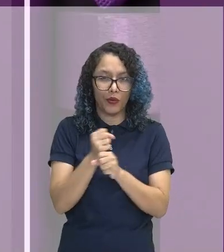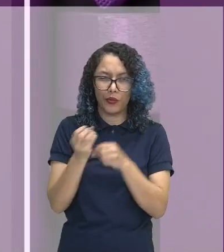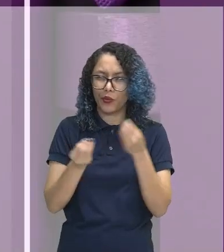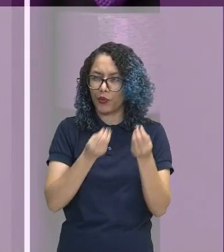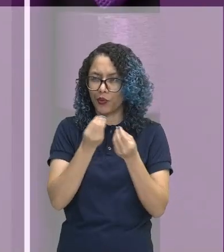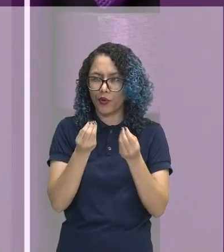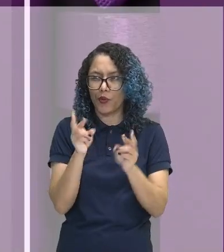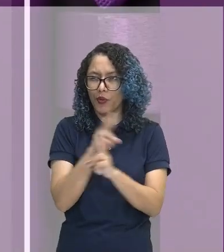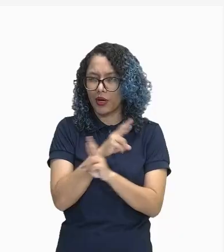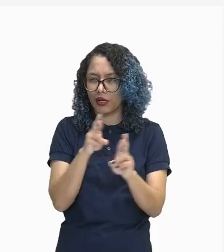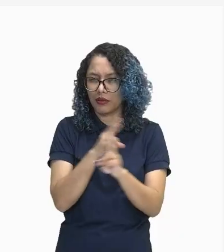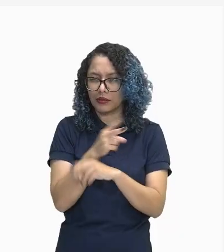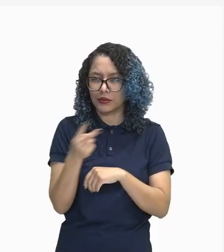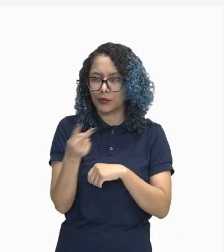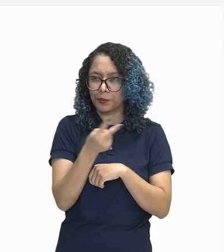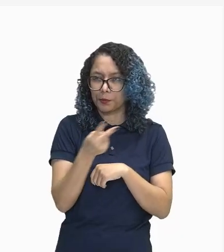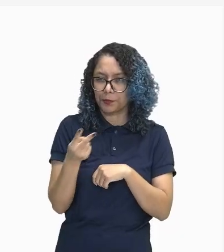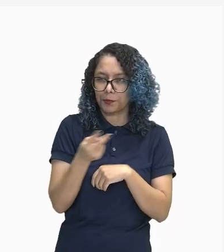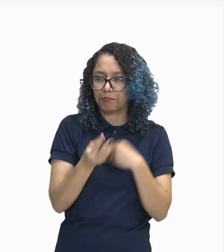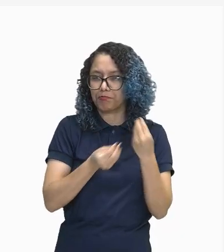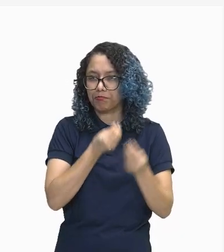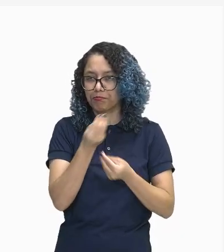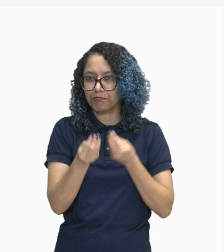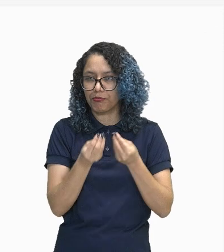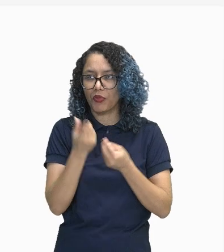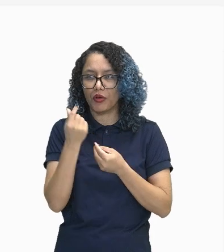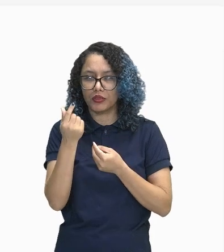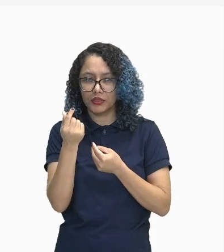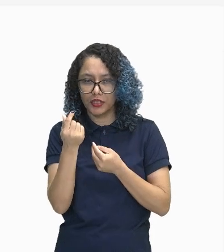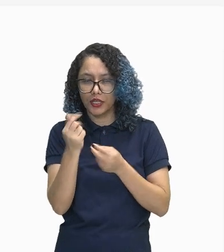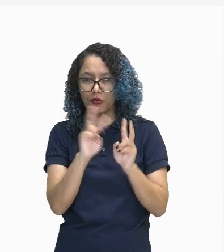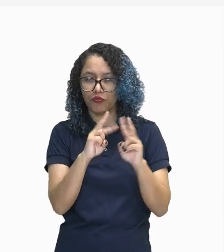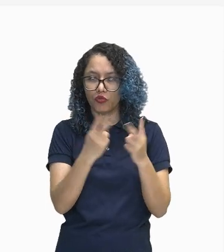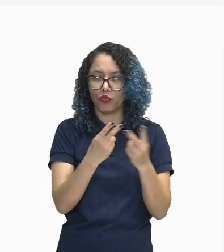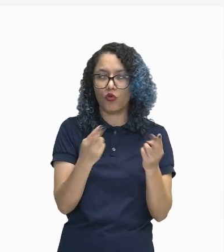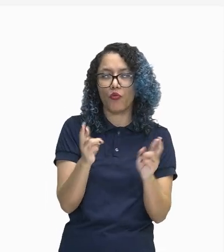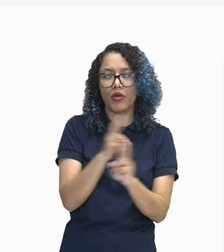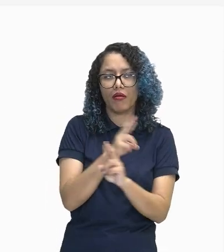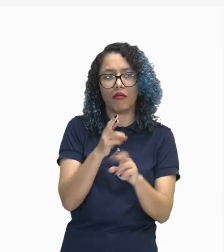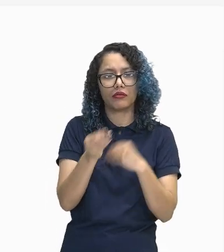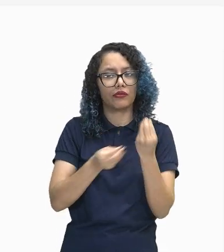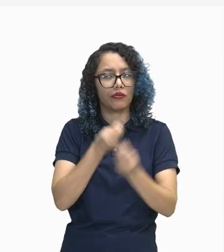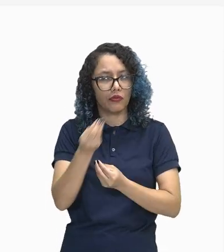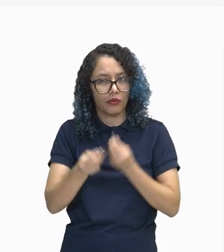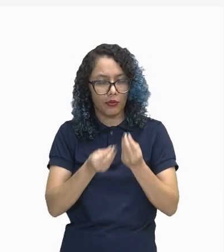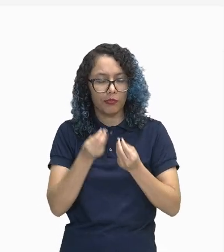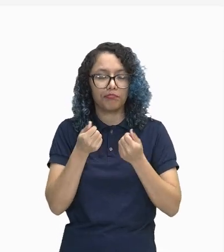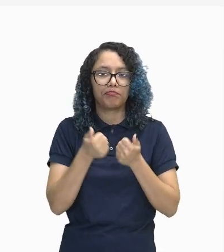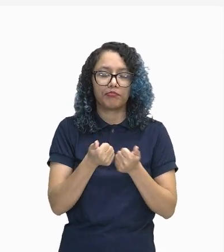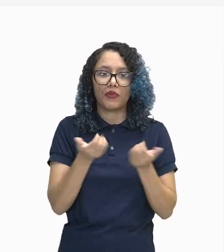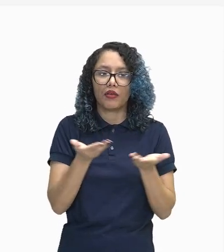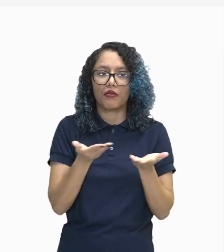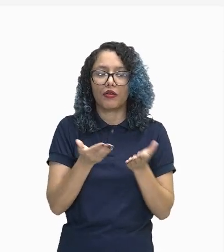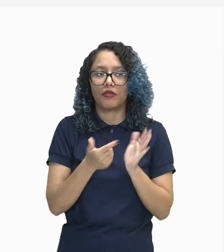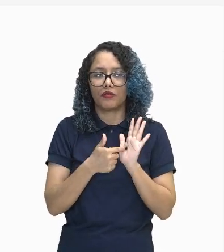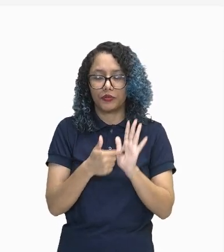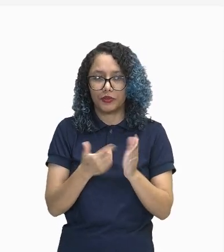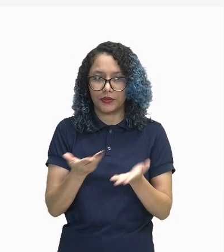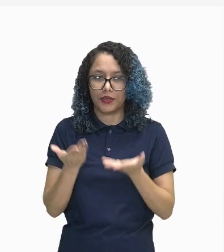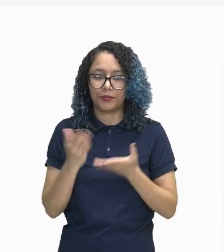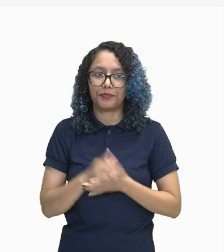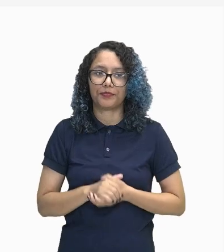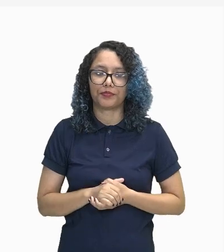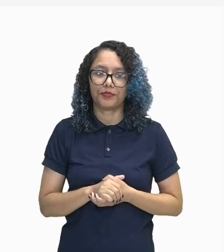grandezas, a razão entre o custo e o volume. Vamos ver aqui como é que fica? Muito